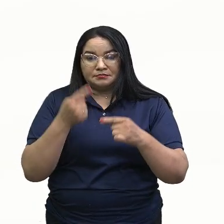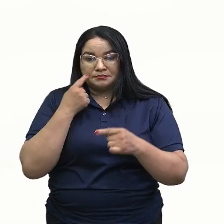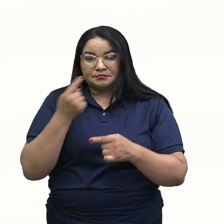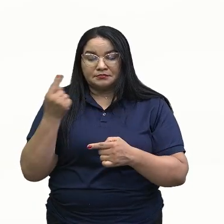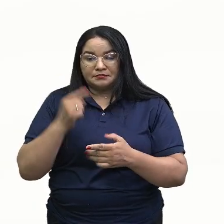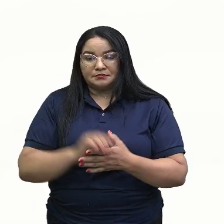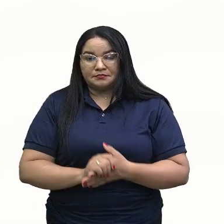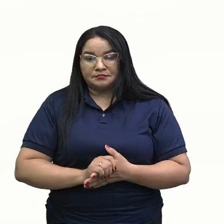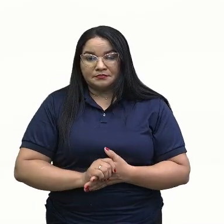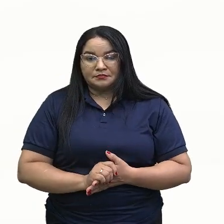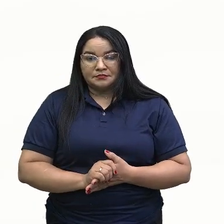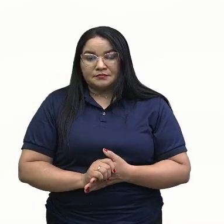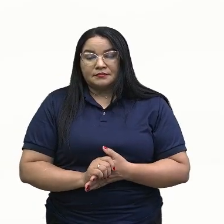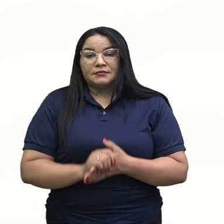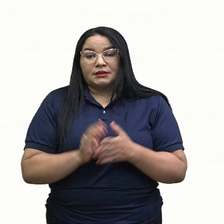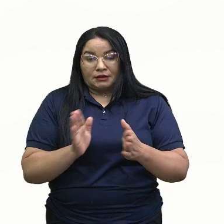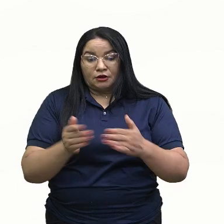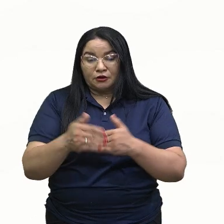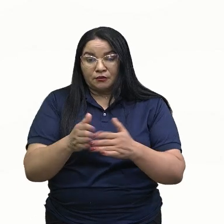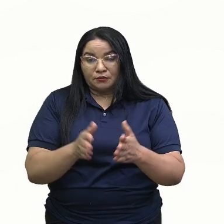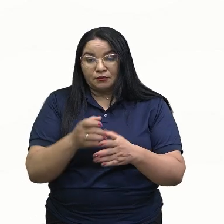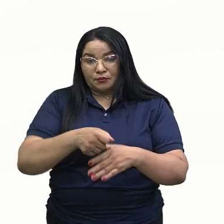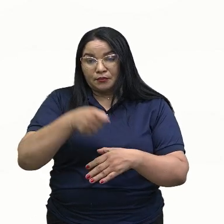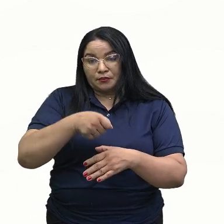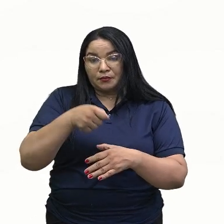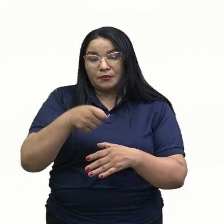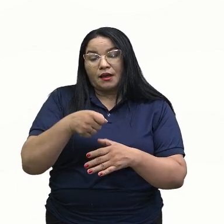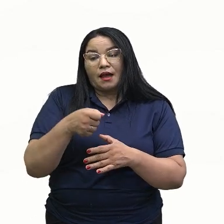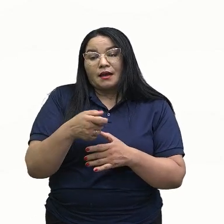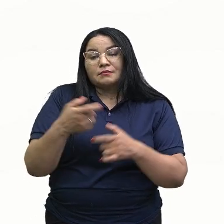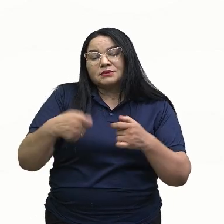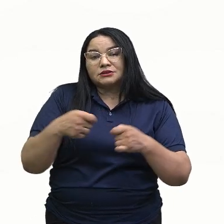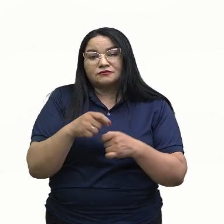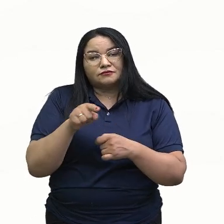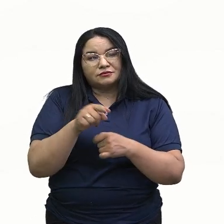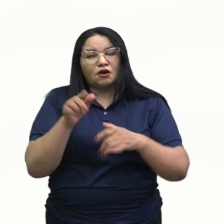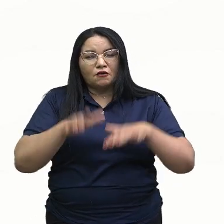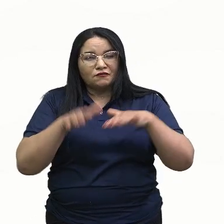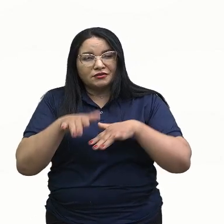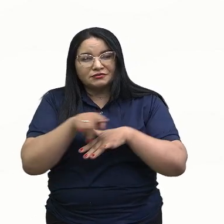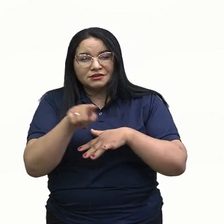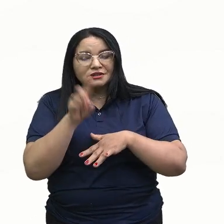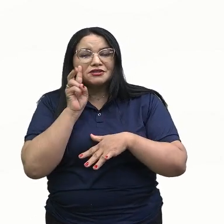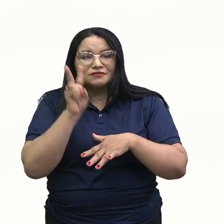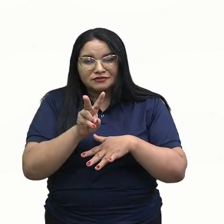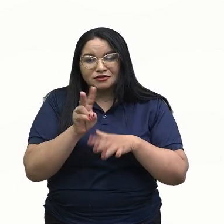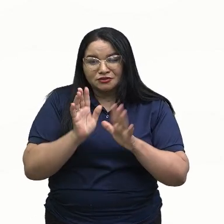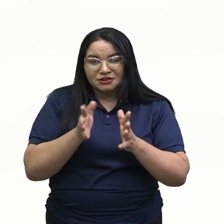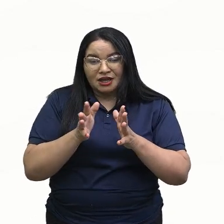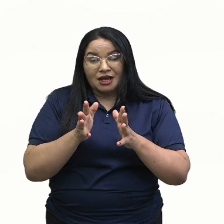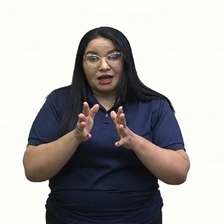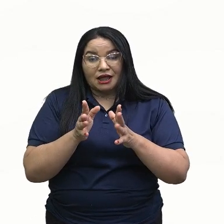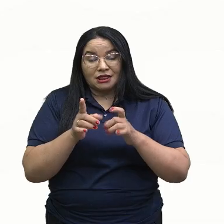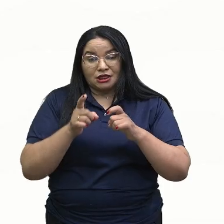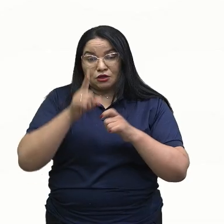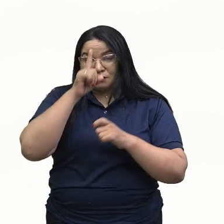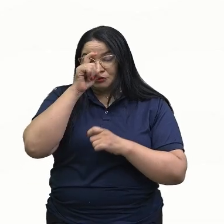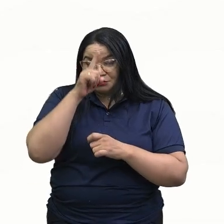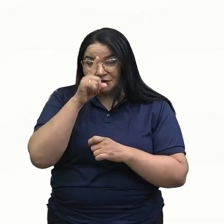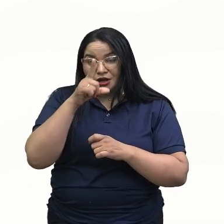Então, nesse caso aí, as embalagens, ó, eu creio que você já deve ter visto, porque no hospital são